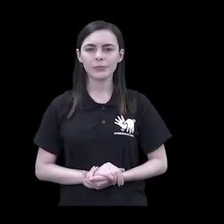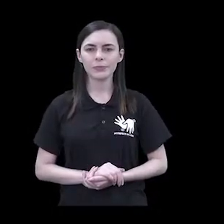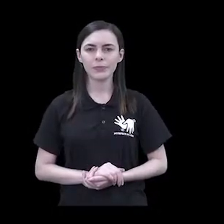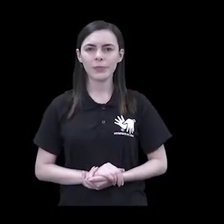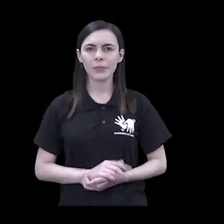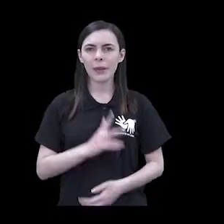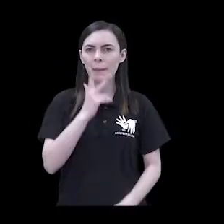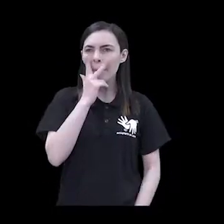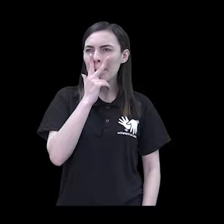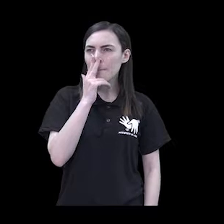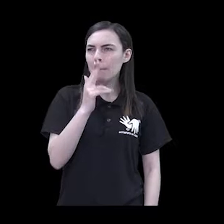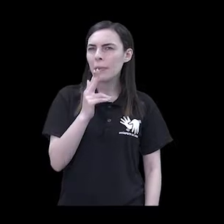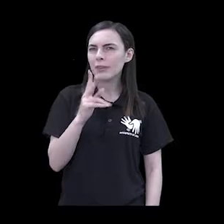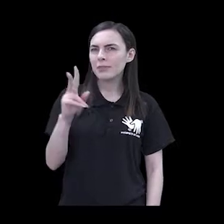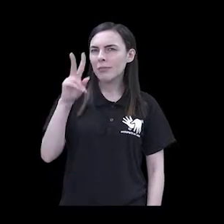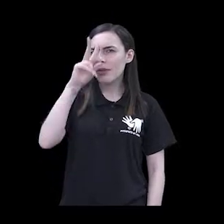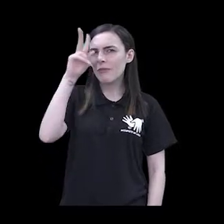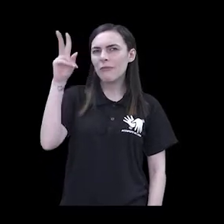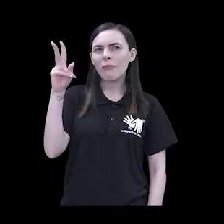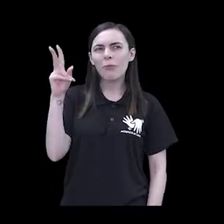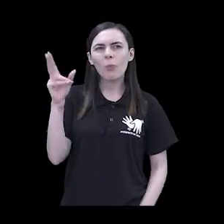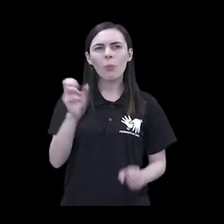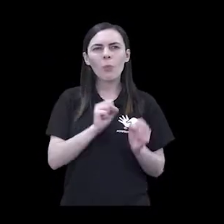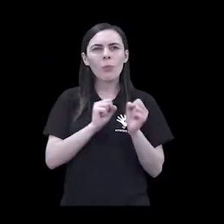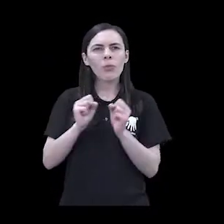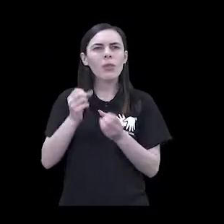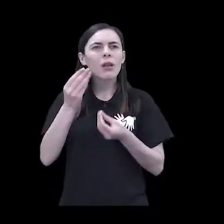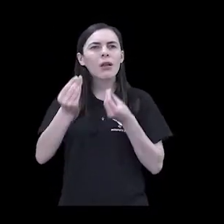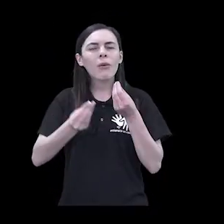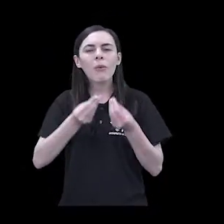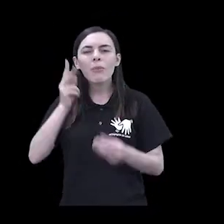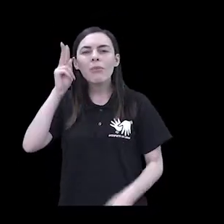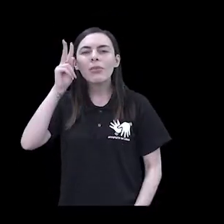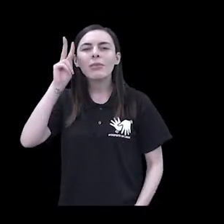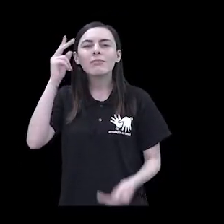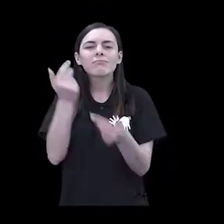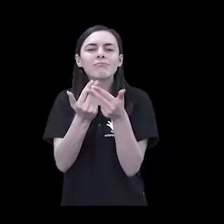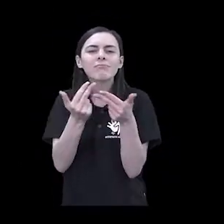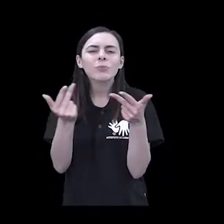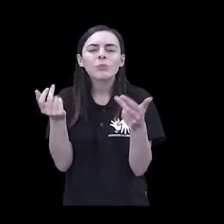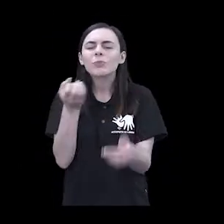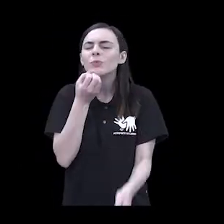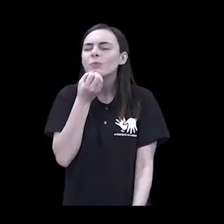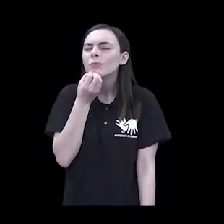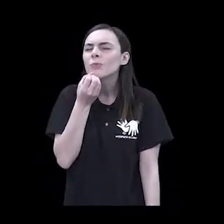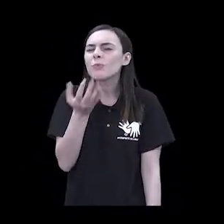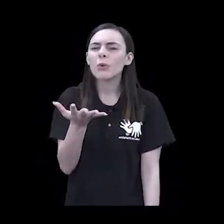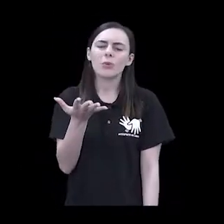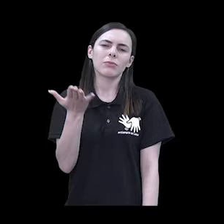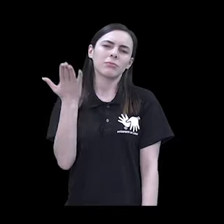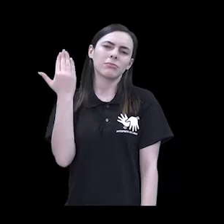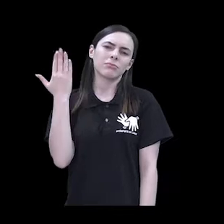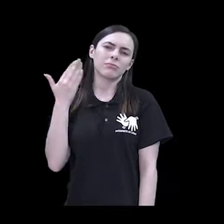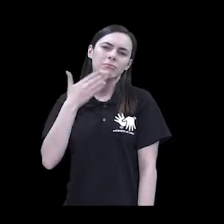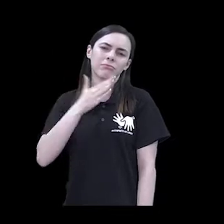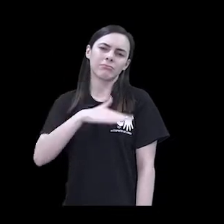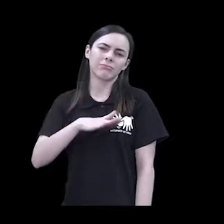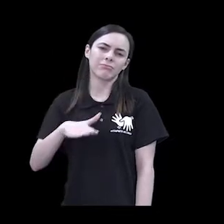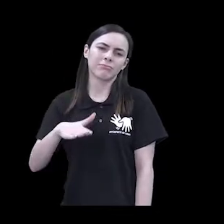tem esse poder de ele se lembrar das coisas boas da vida de quando ele era